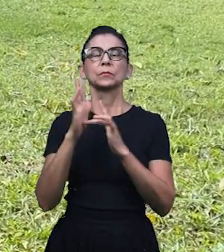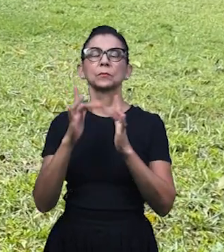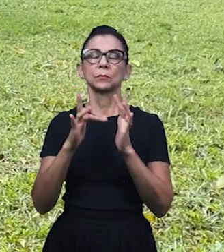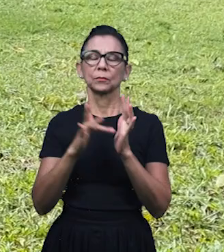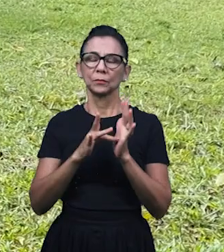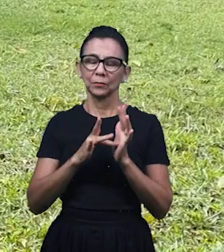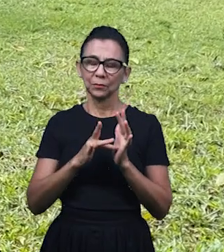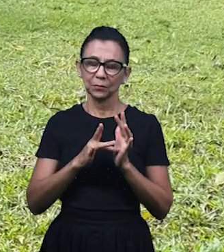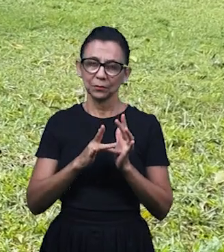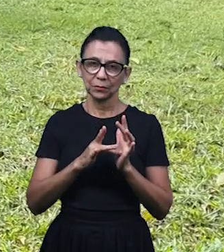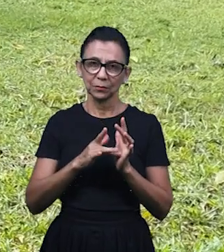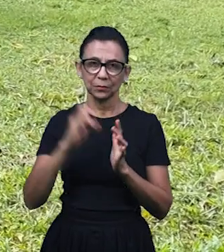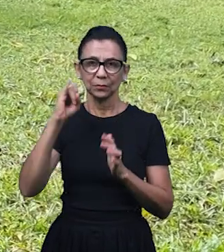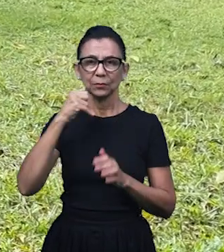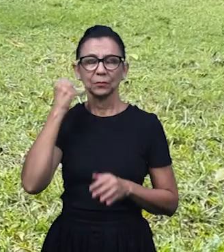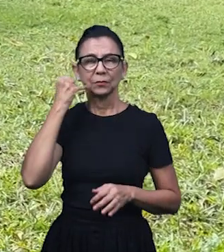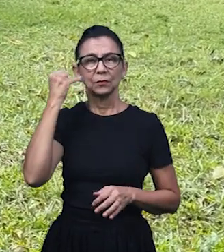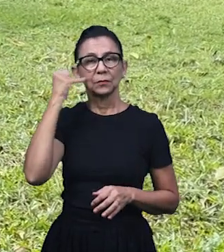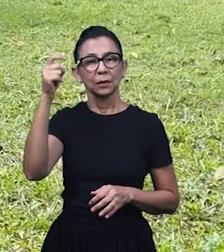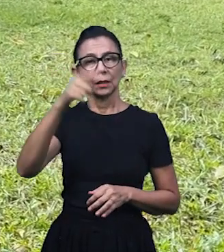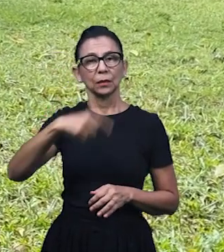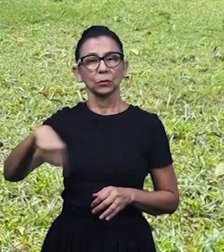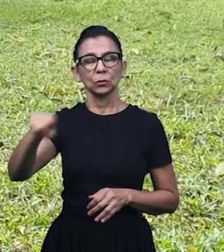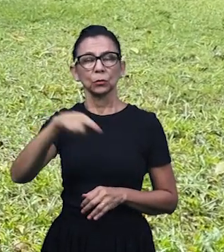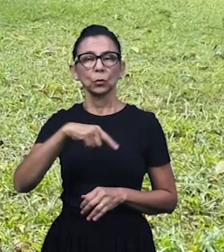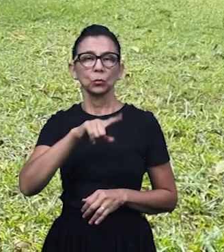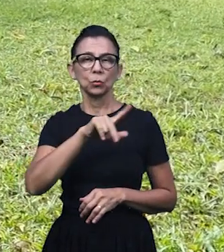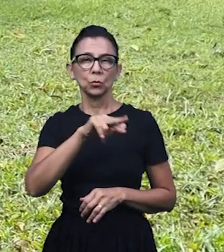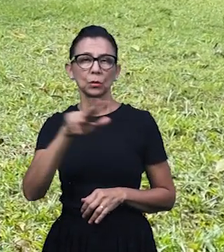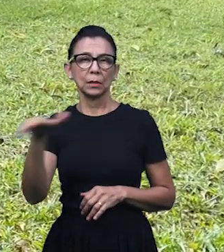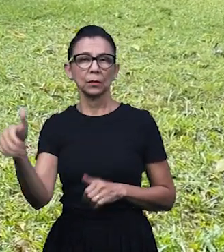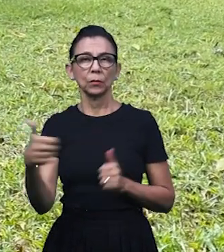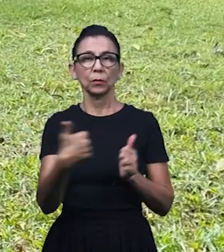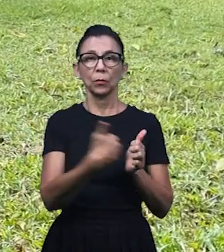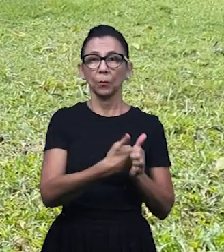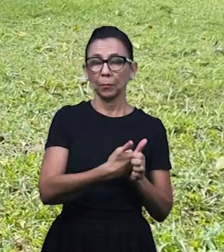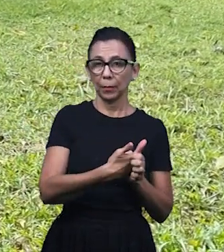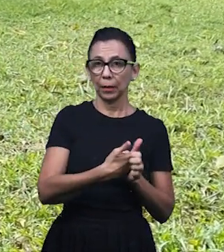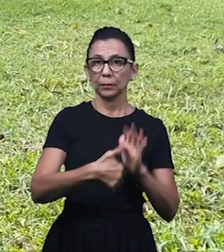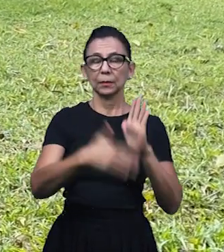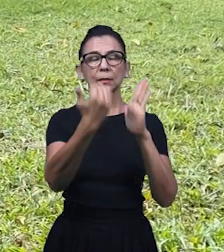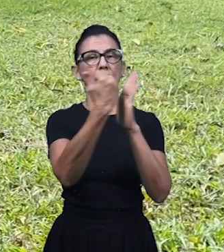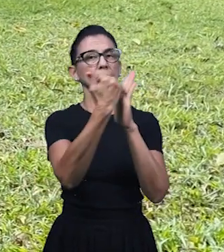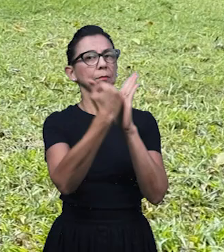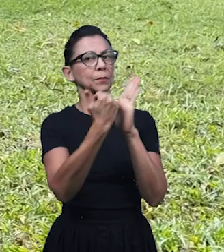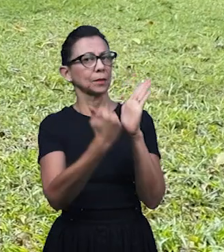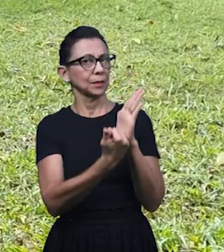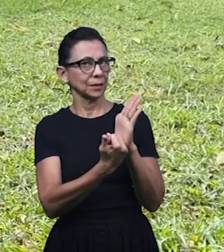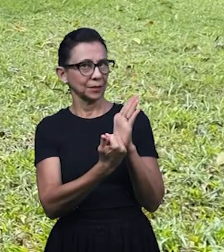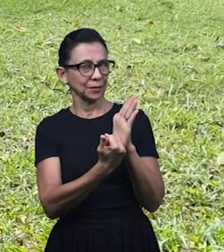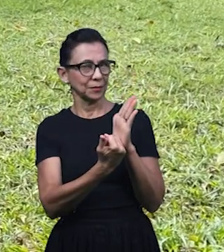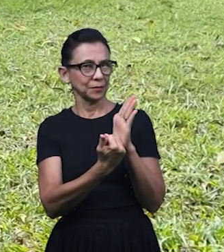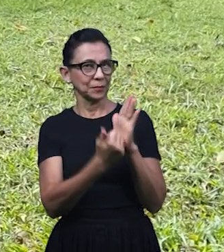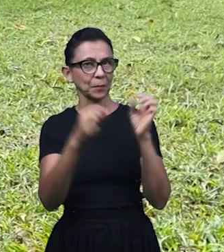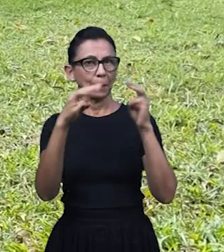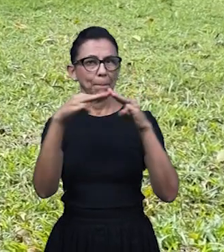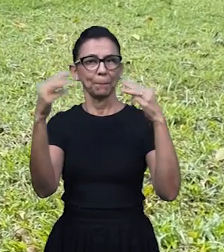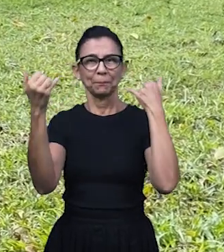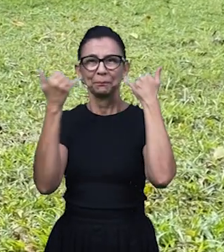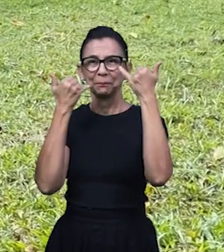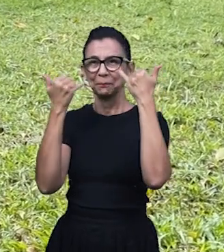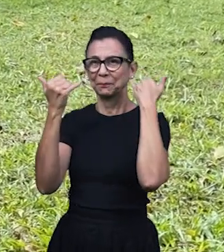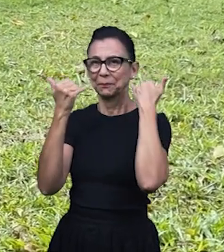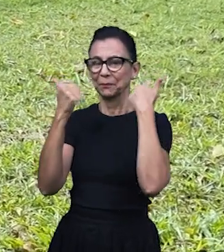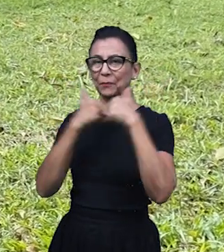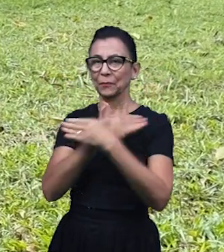pastor Josias, a paz do Senhor Jesus também a todos os irmãos que nos acompanham em mais uma edição do programa Manaim News. Nós